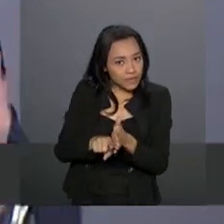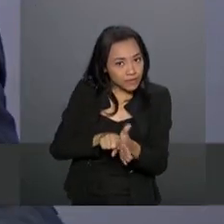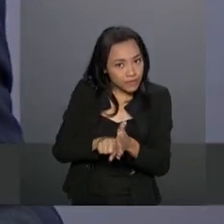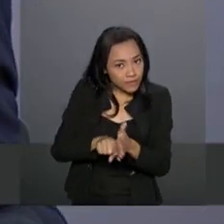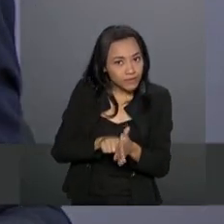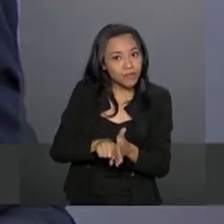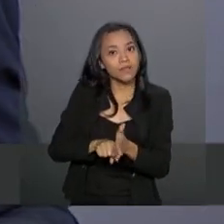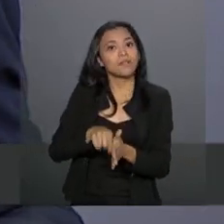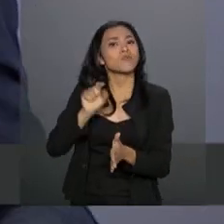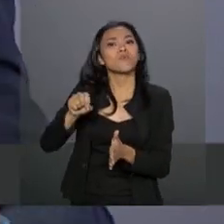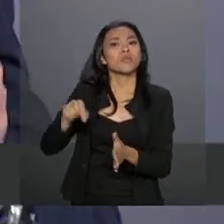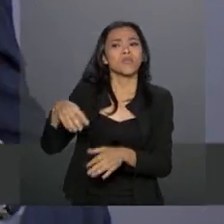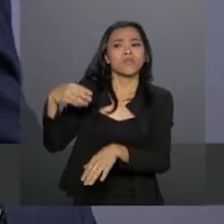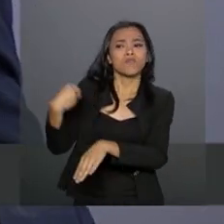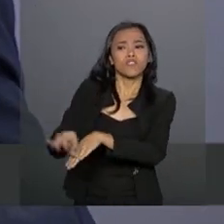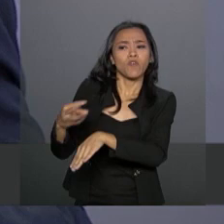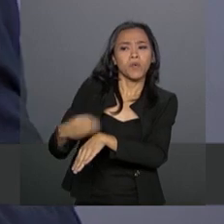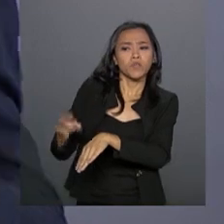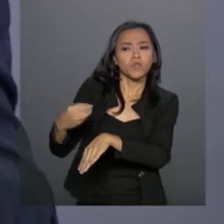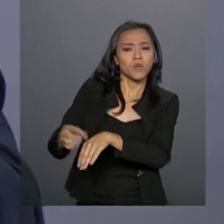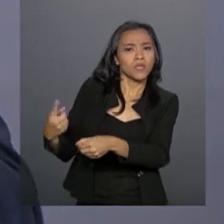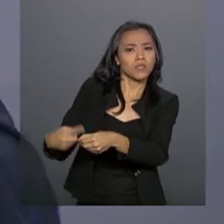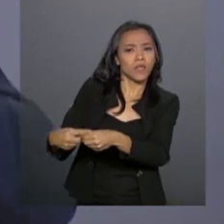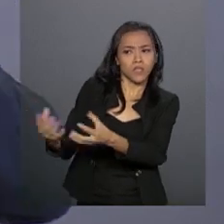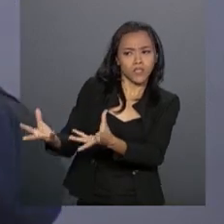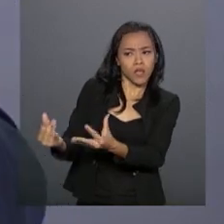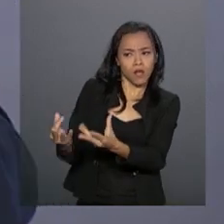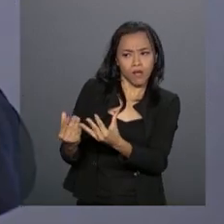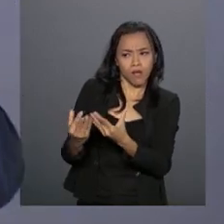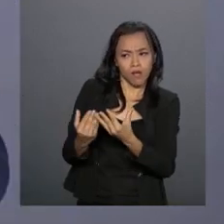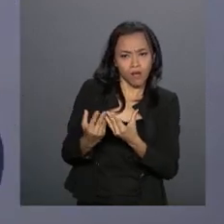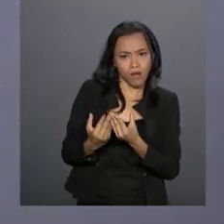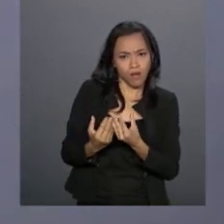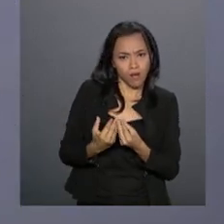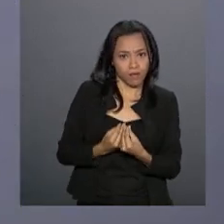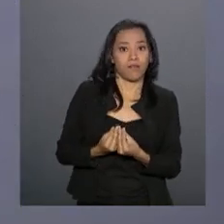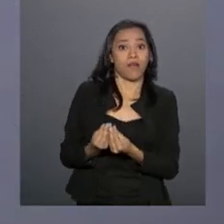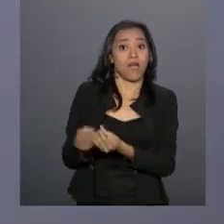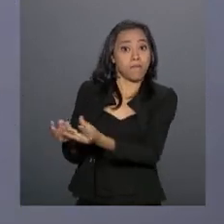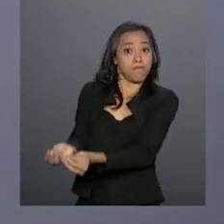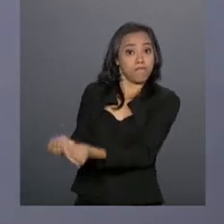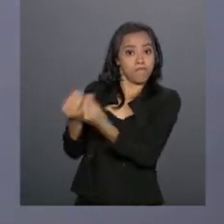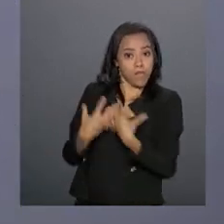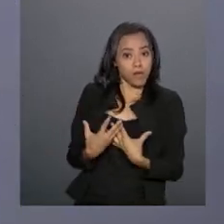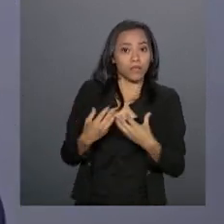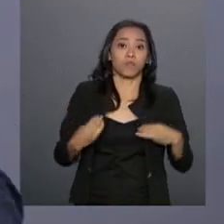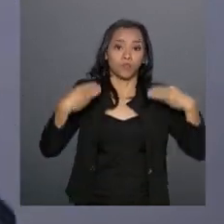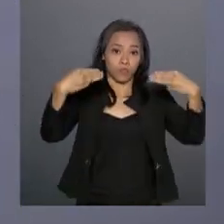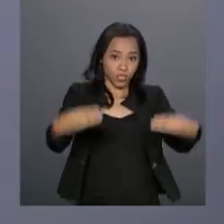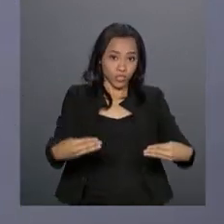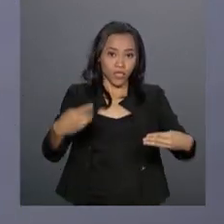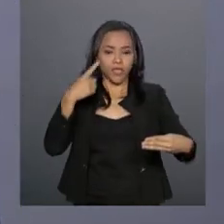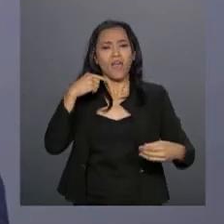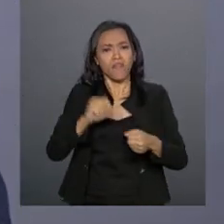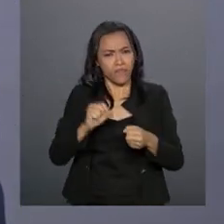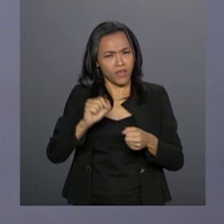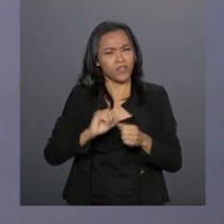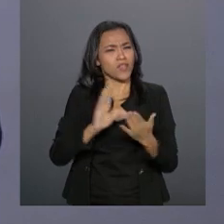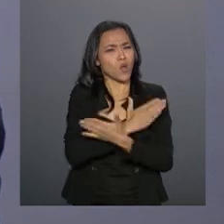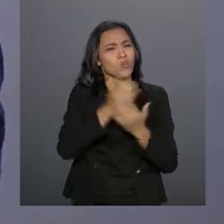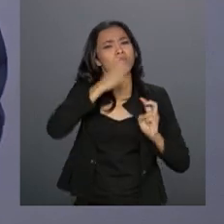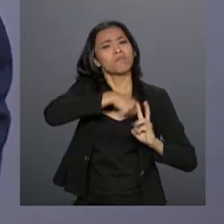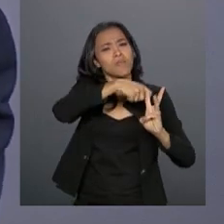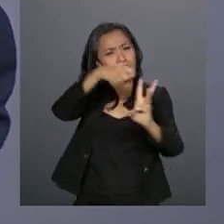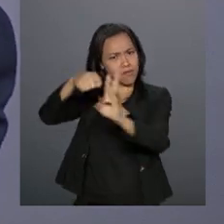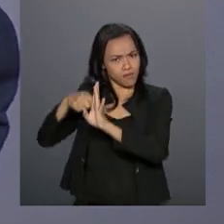cidade faz e encaminha o Ministério. Isso é feito em alguns meses do ano. Agora, com a disponibilidade